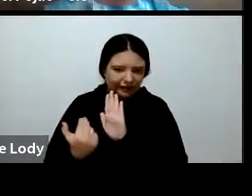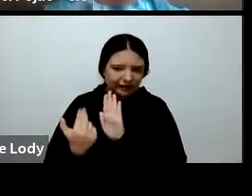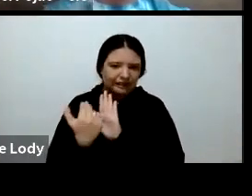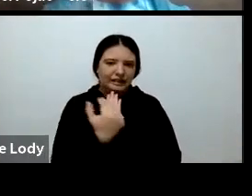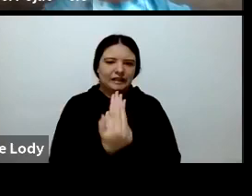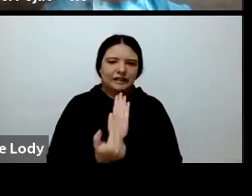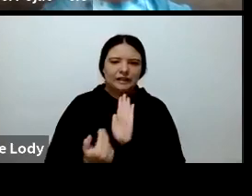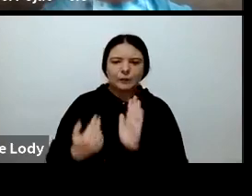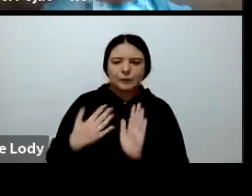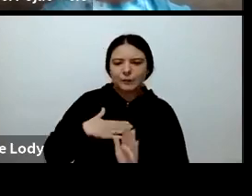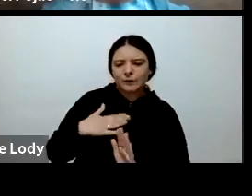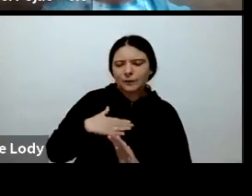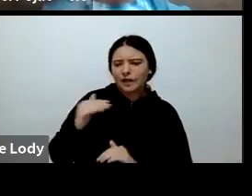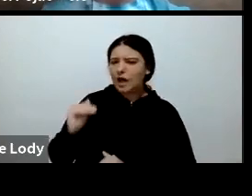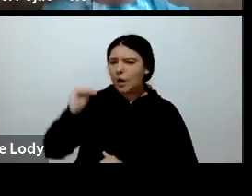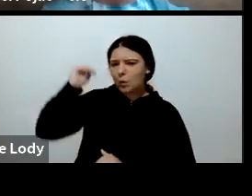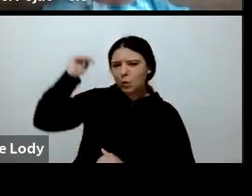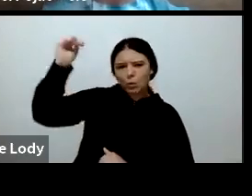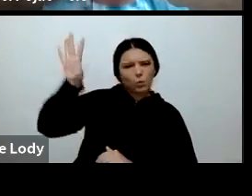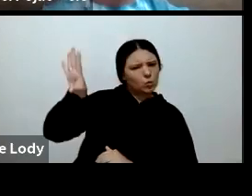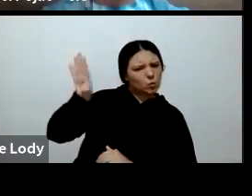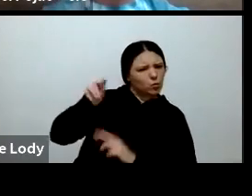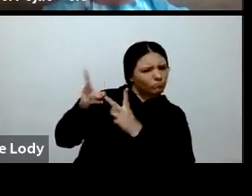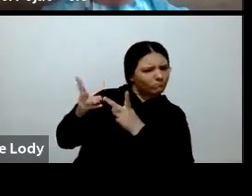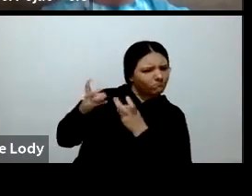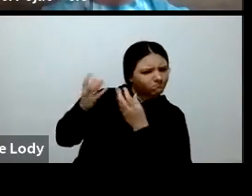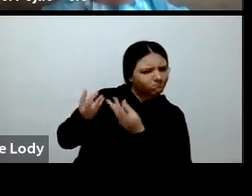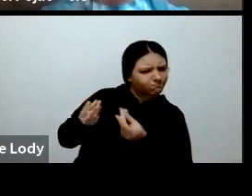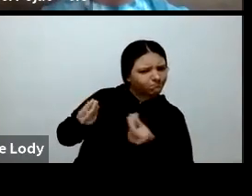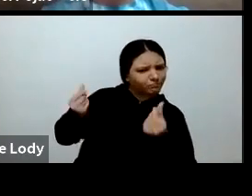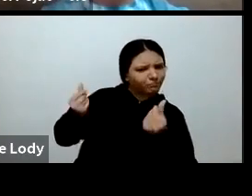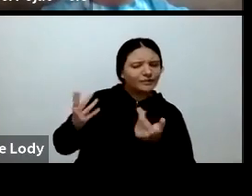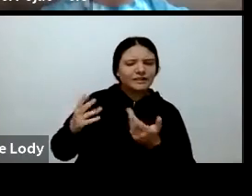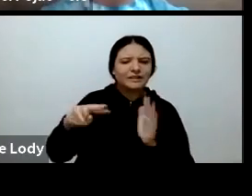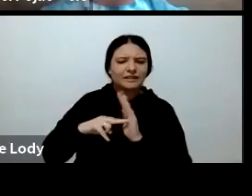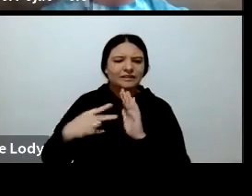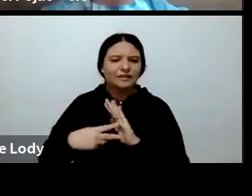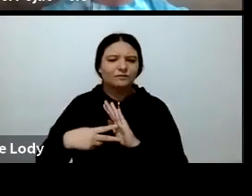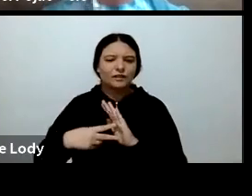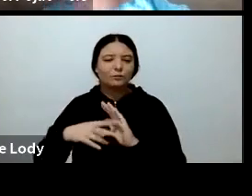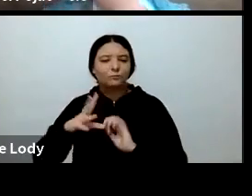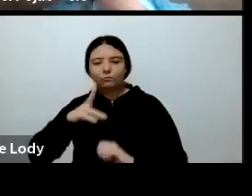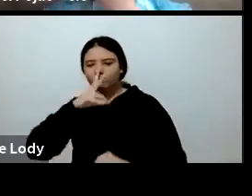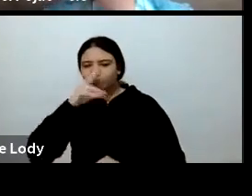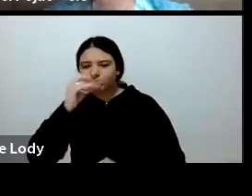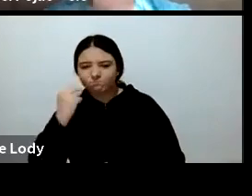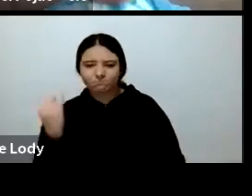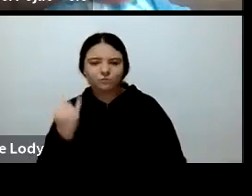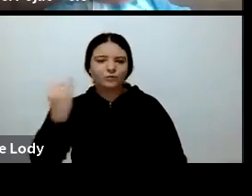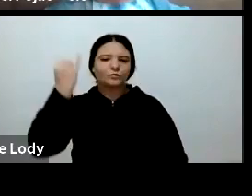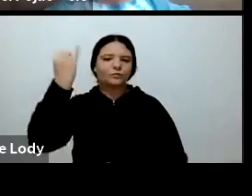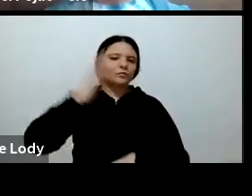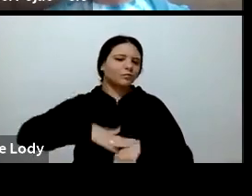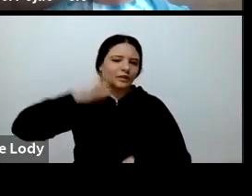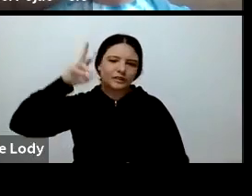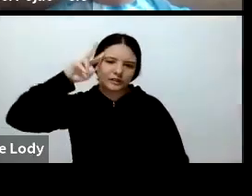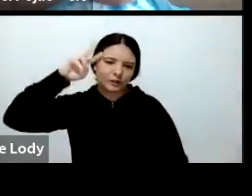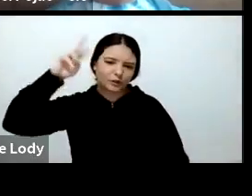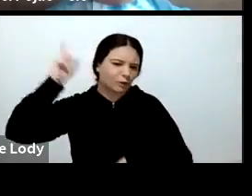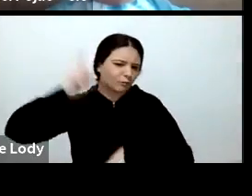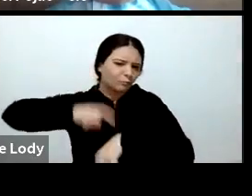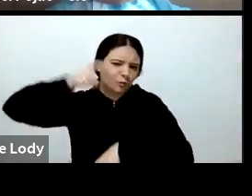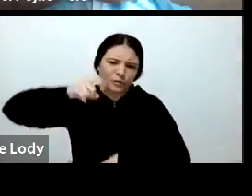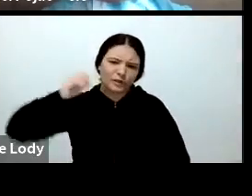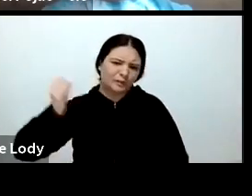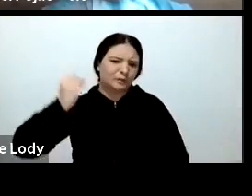Eu acho que muito adulto não pega que aquele é o clímax da questão e que o quão importante aquele momento é. E o